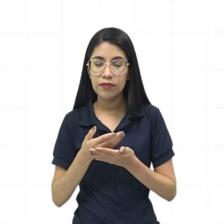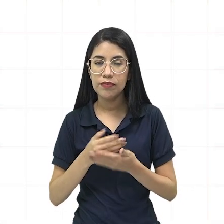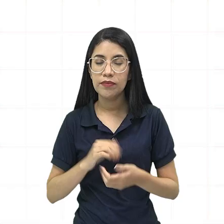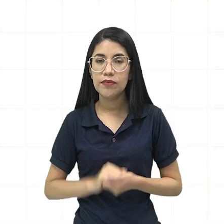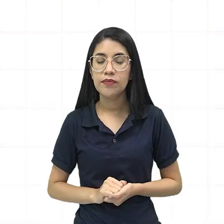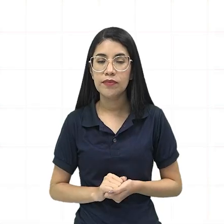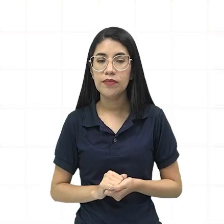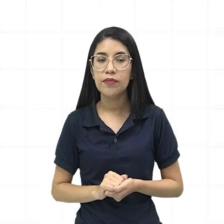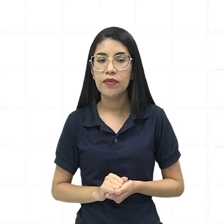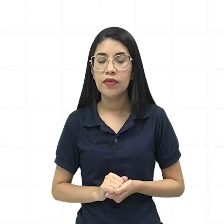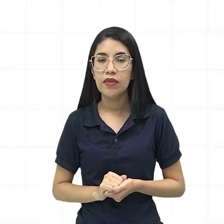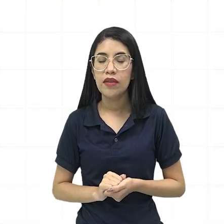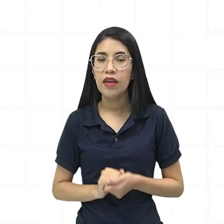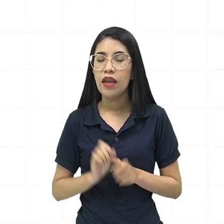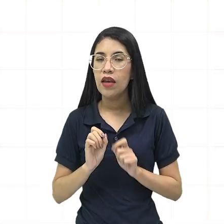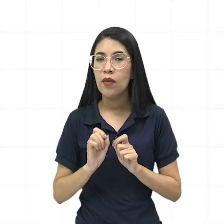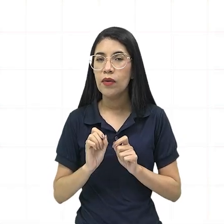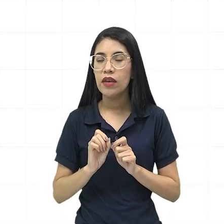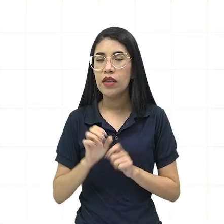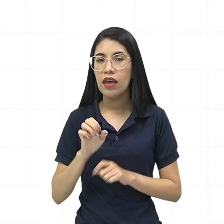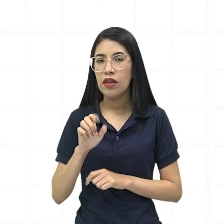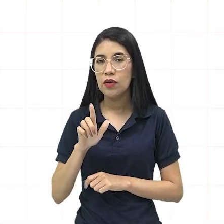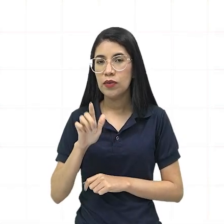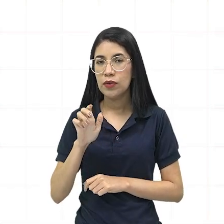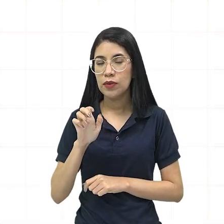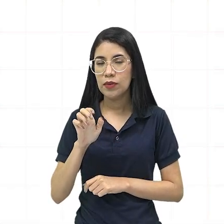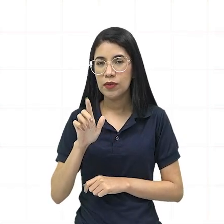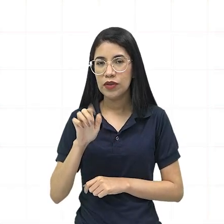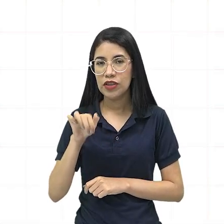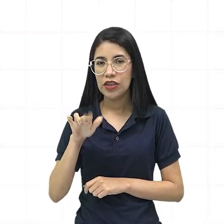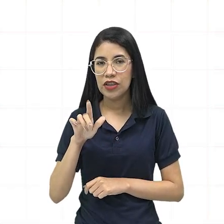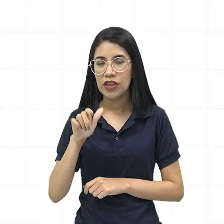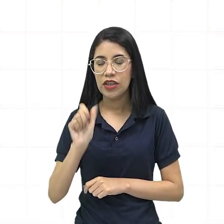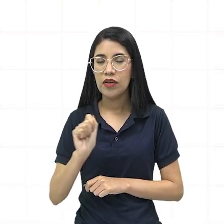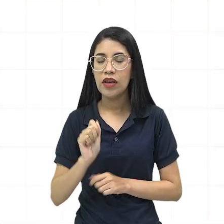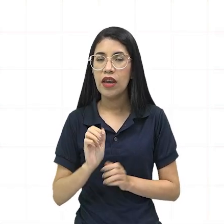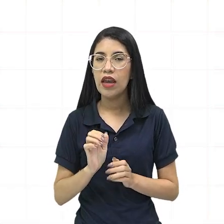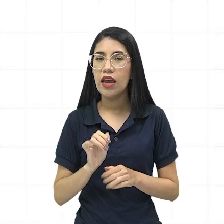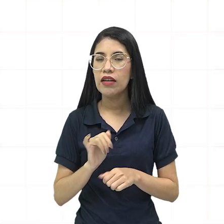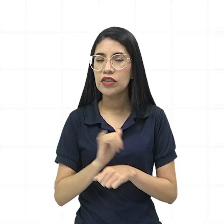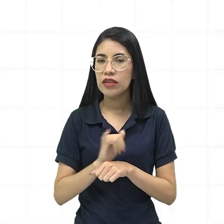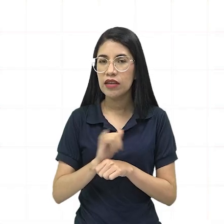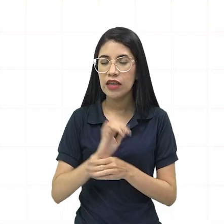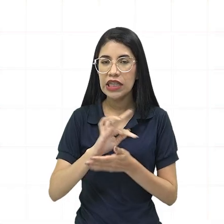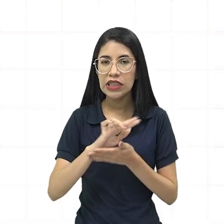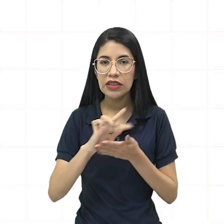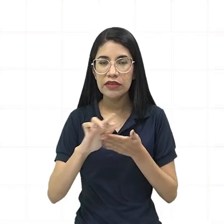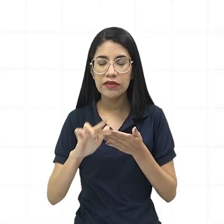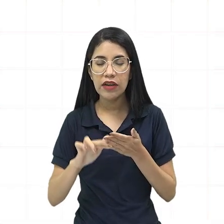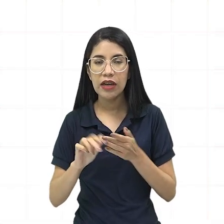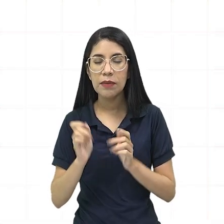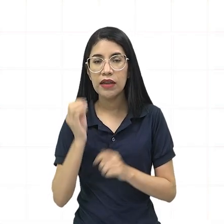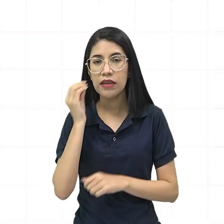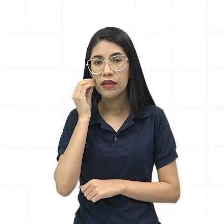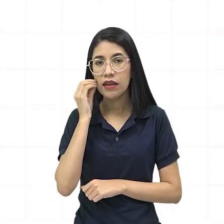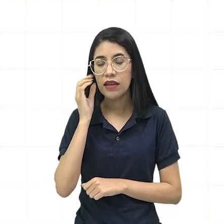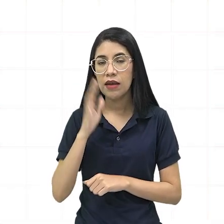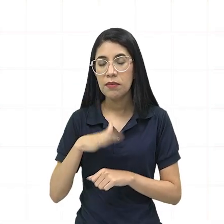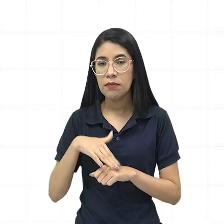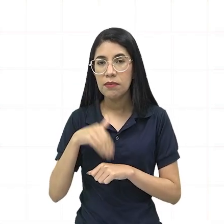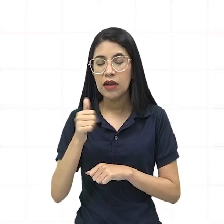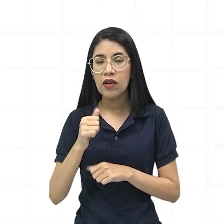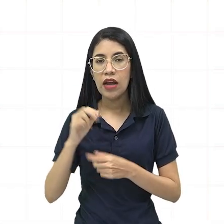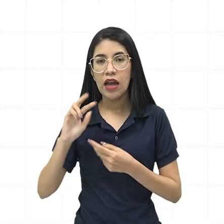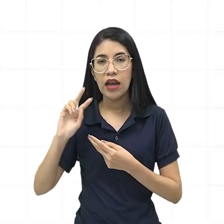A eugenia é um conjunto de ideias e práticas que buscam melhorar a